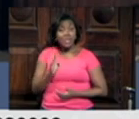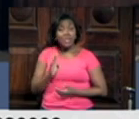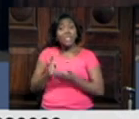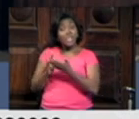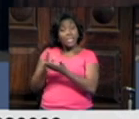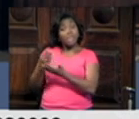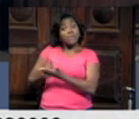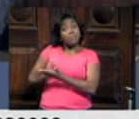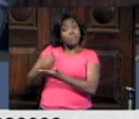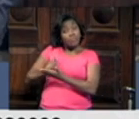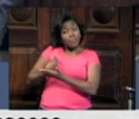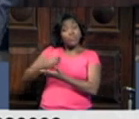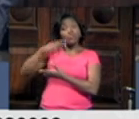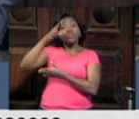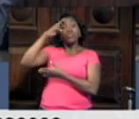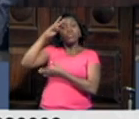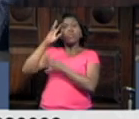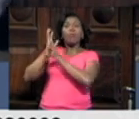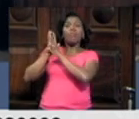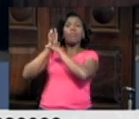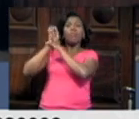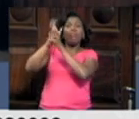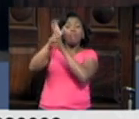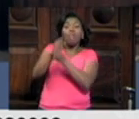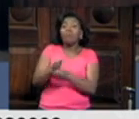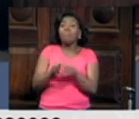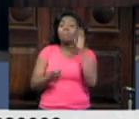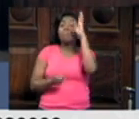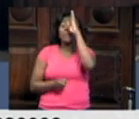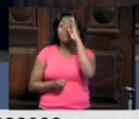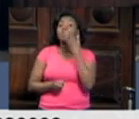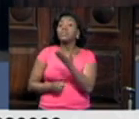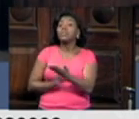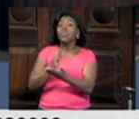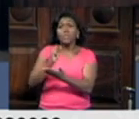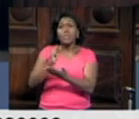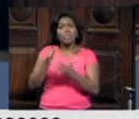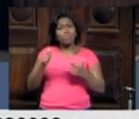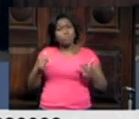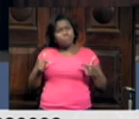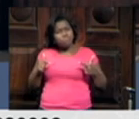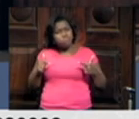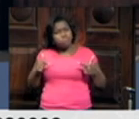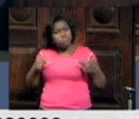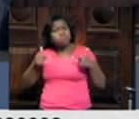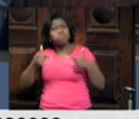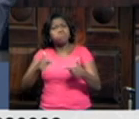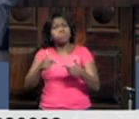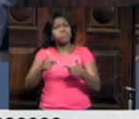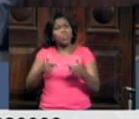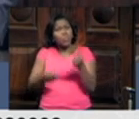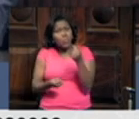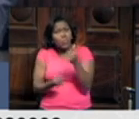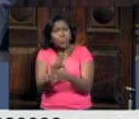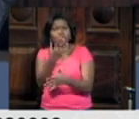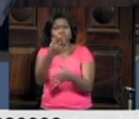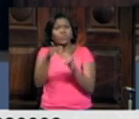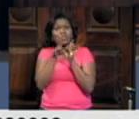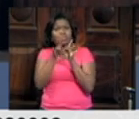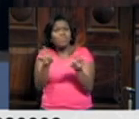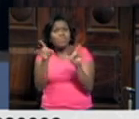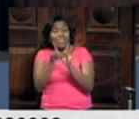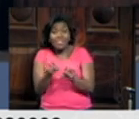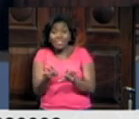presente na história do nosso país como alguém que lutou para a construção da democracia,